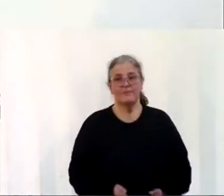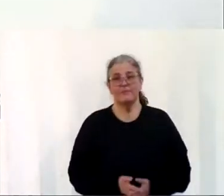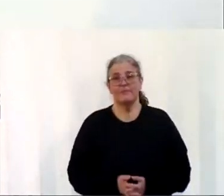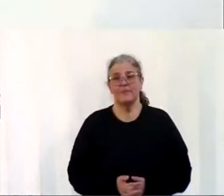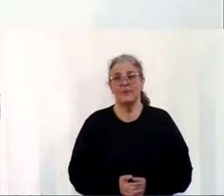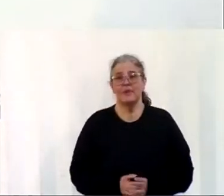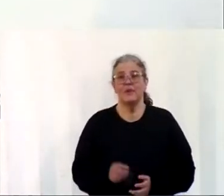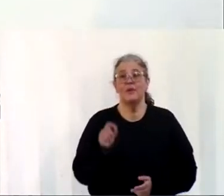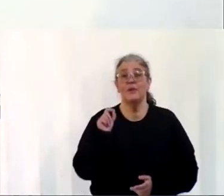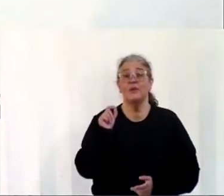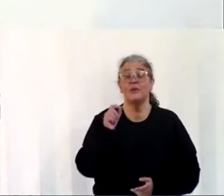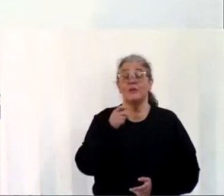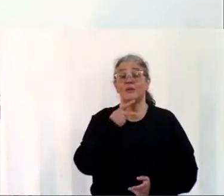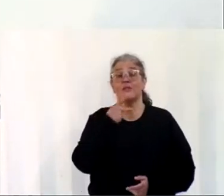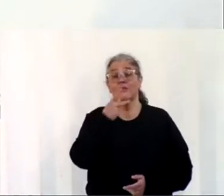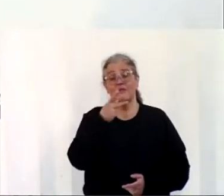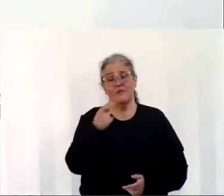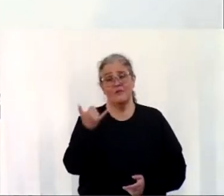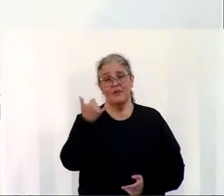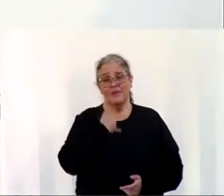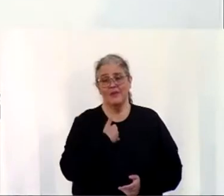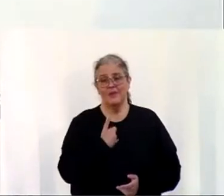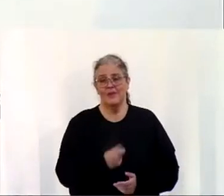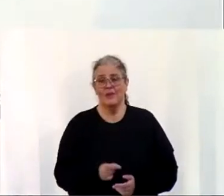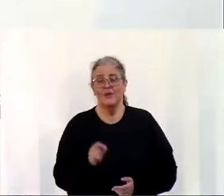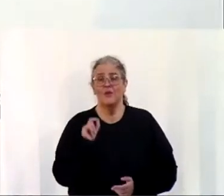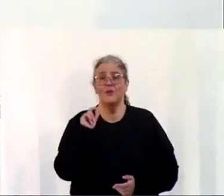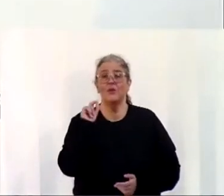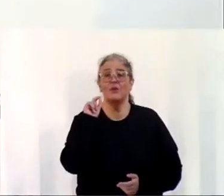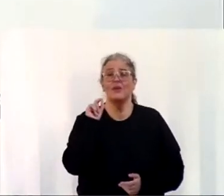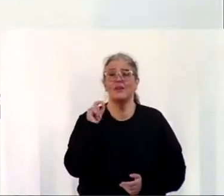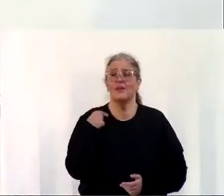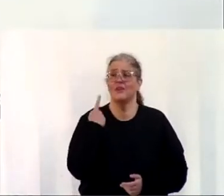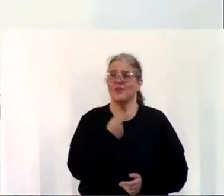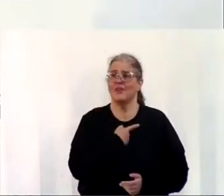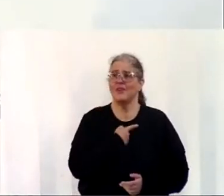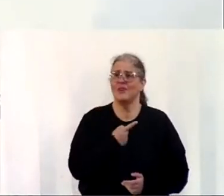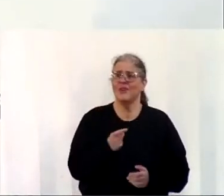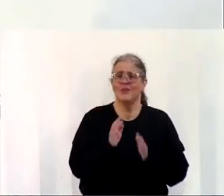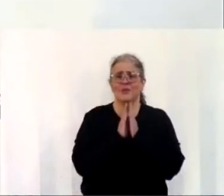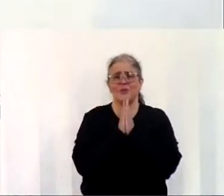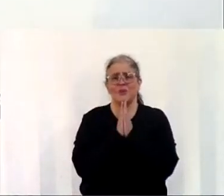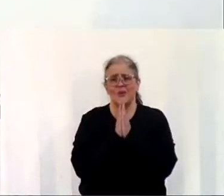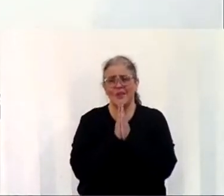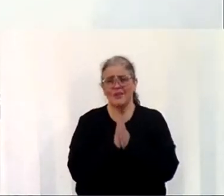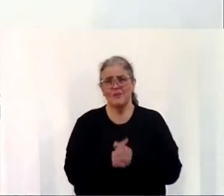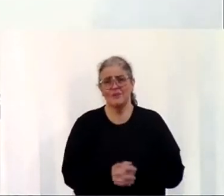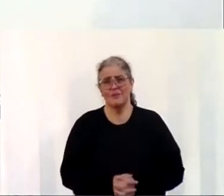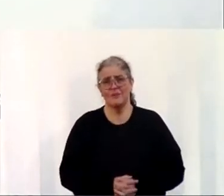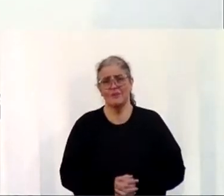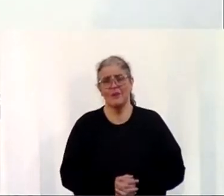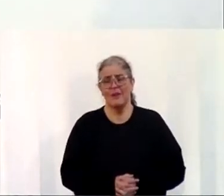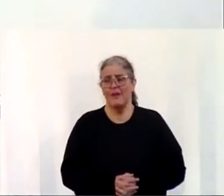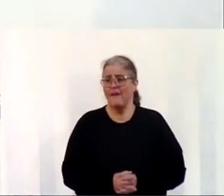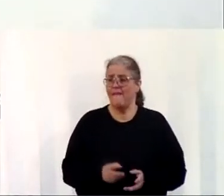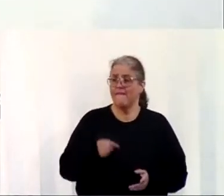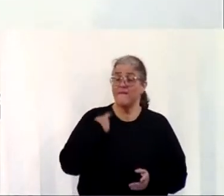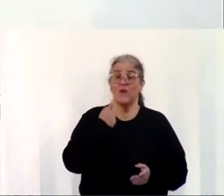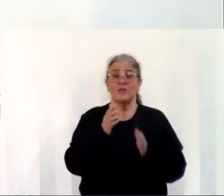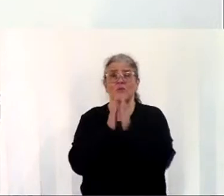nos dias atuais? Pelo que nós temos orado? Nós temos orado para que